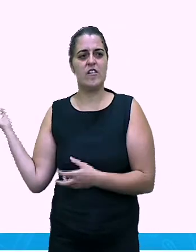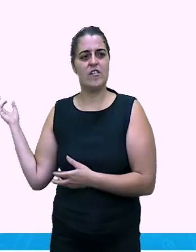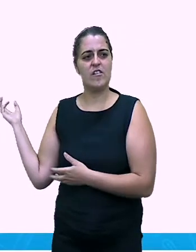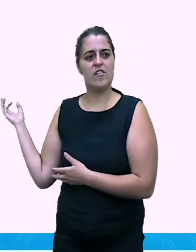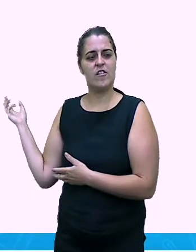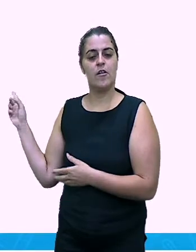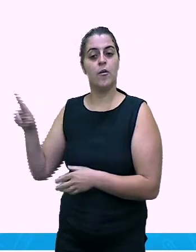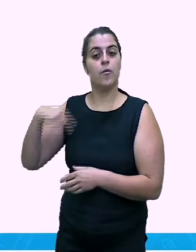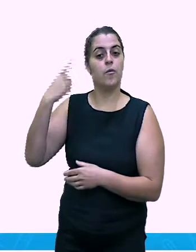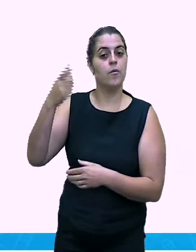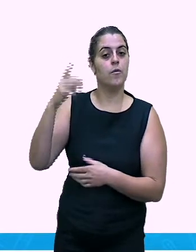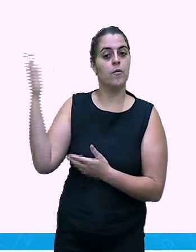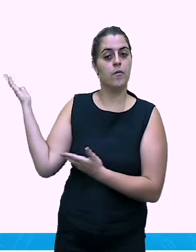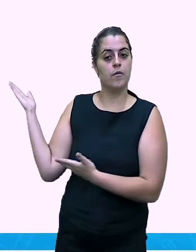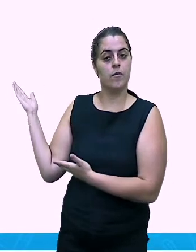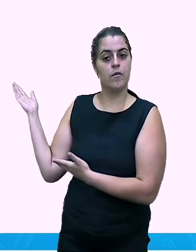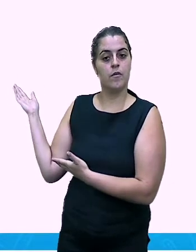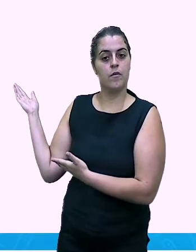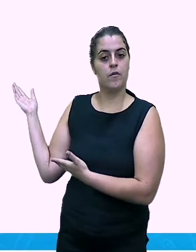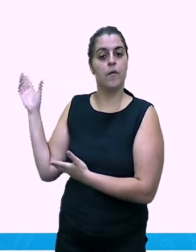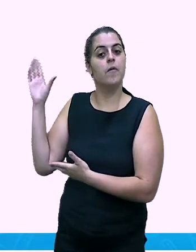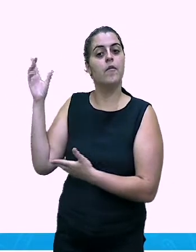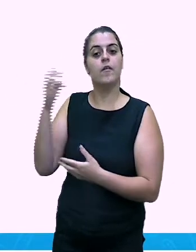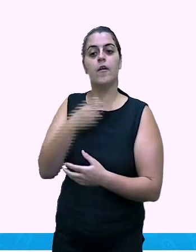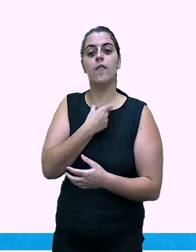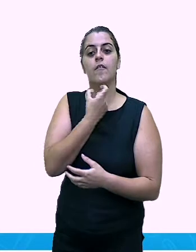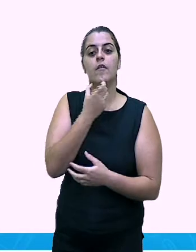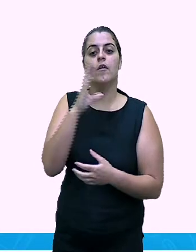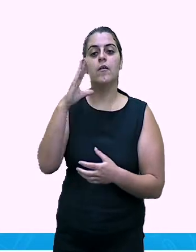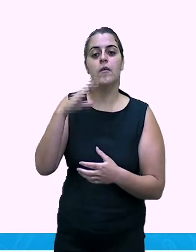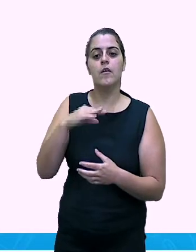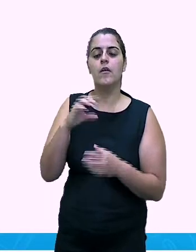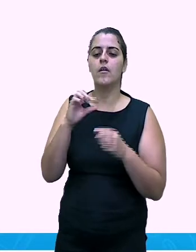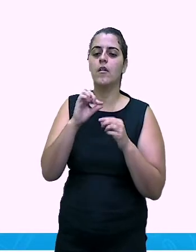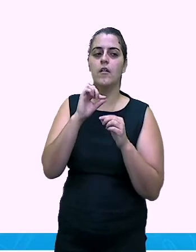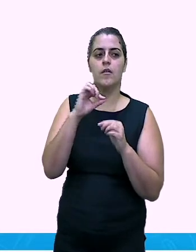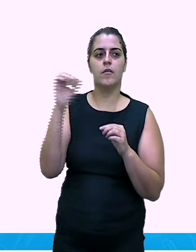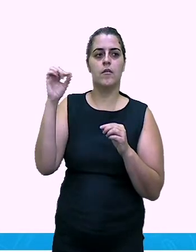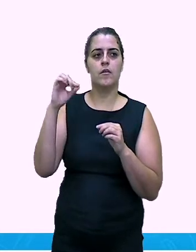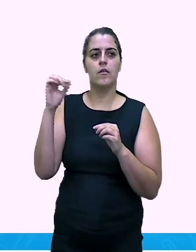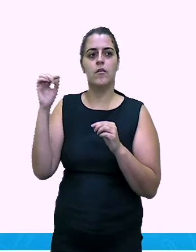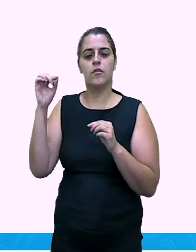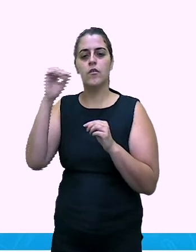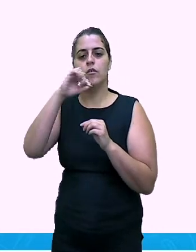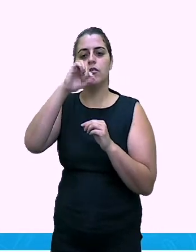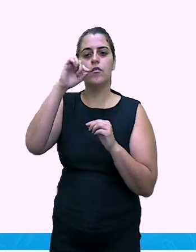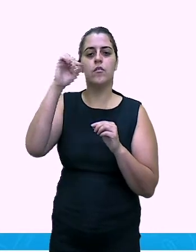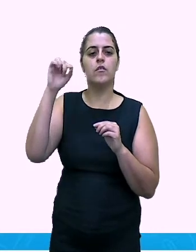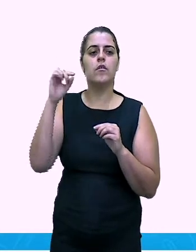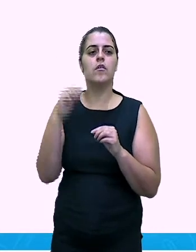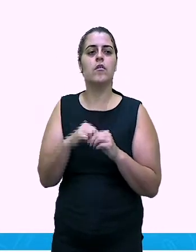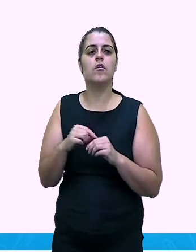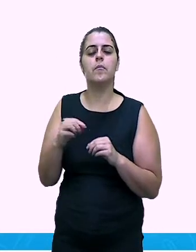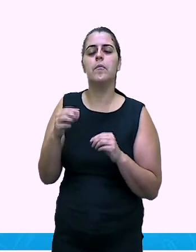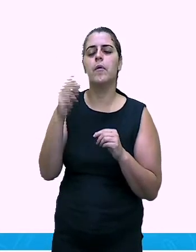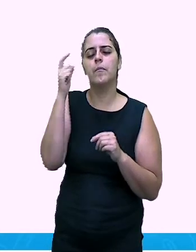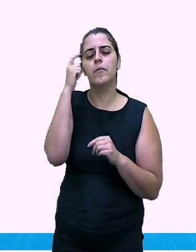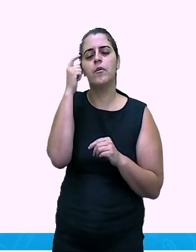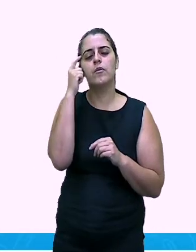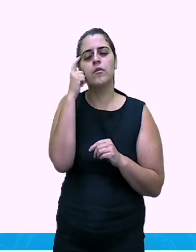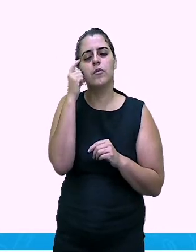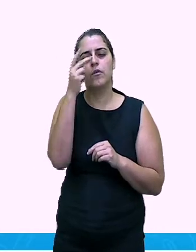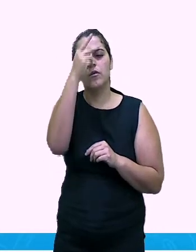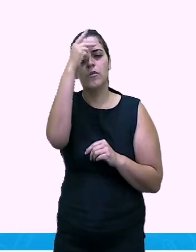o balão da voz baixa, ele é pontilhado, como se a